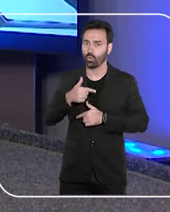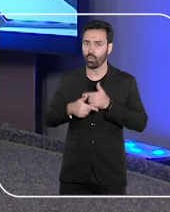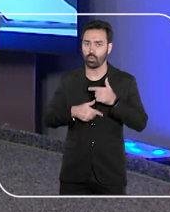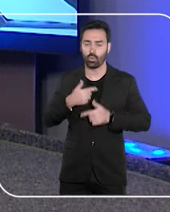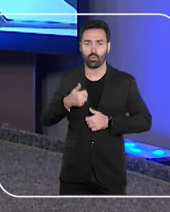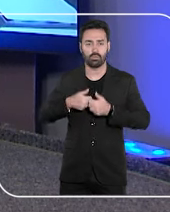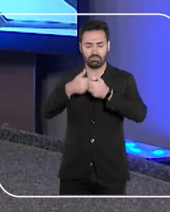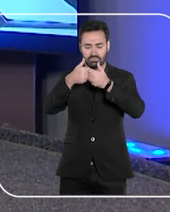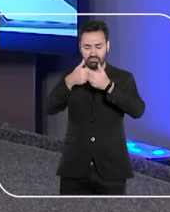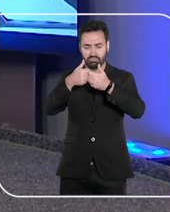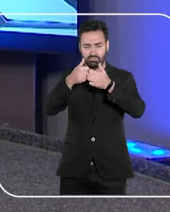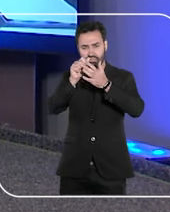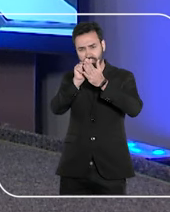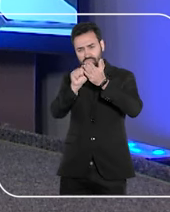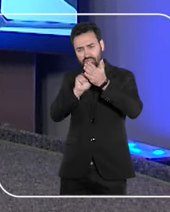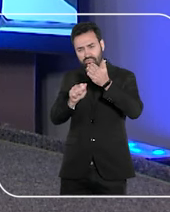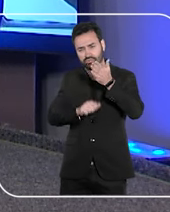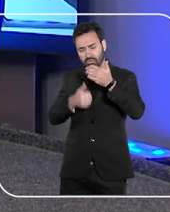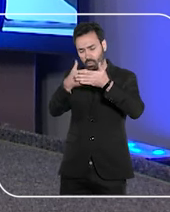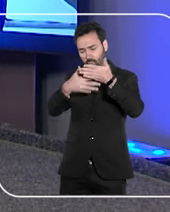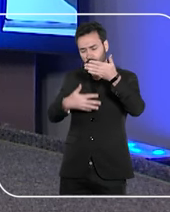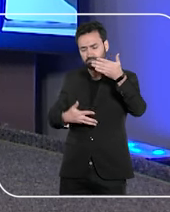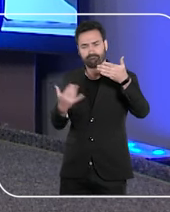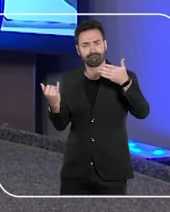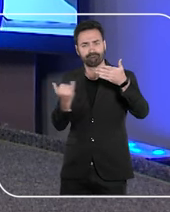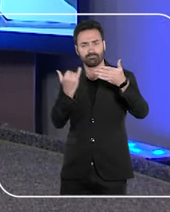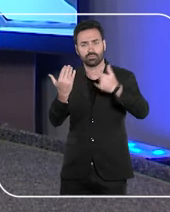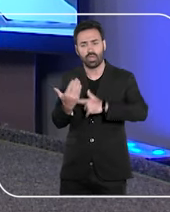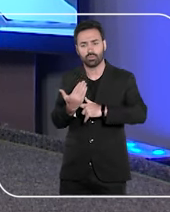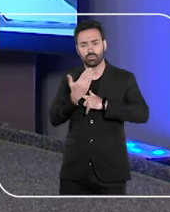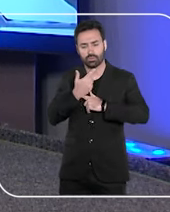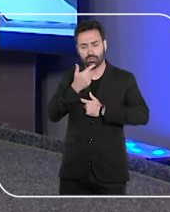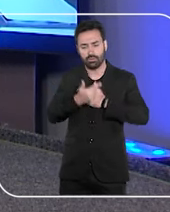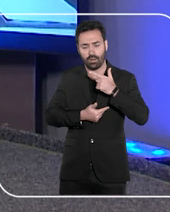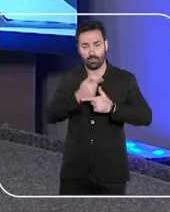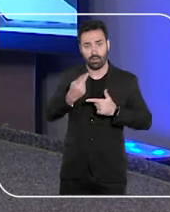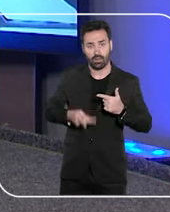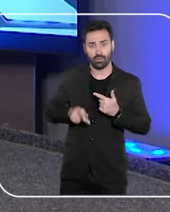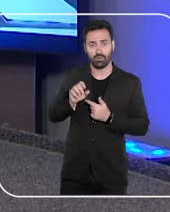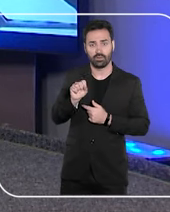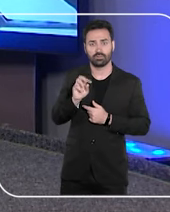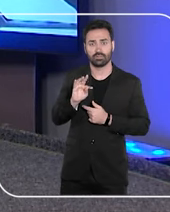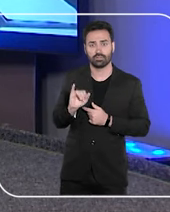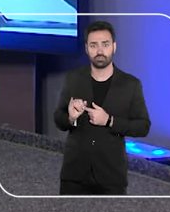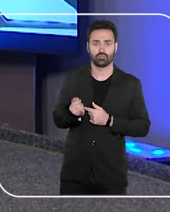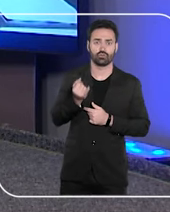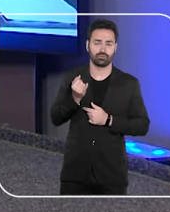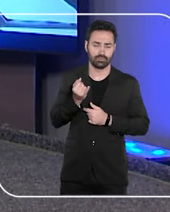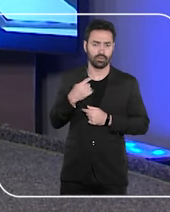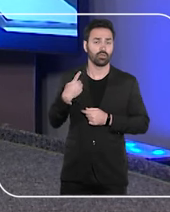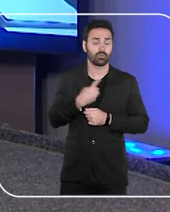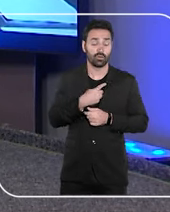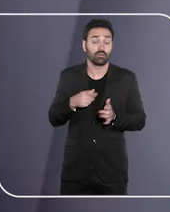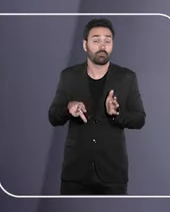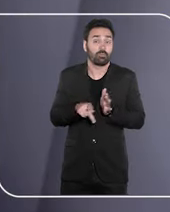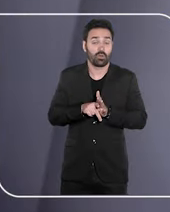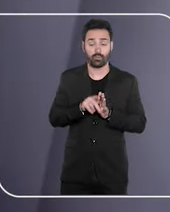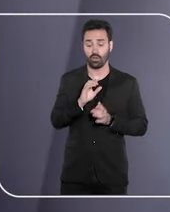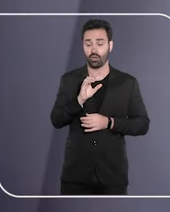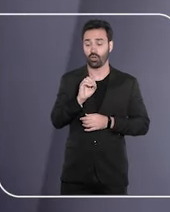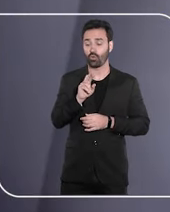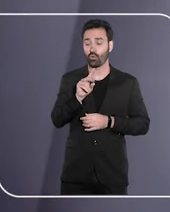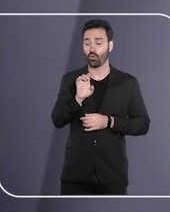inestimável para a atuação do Superior Tribunal de Justiça enquanto corte de precedentes. E já falando em precedentes, e